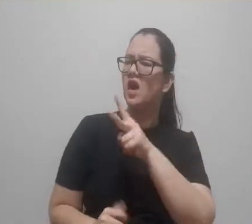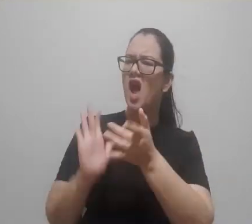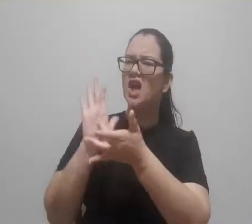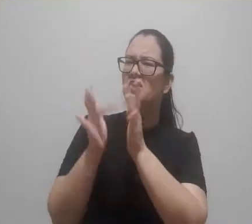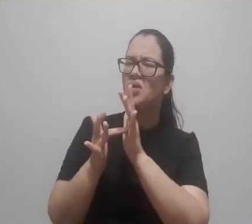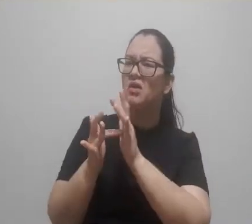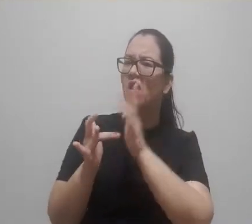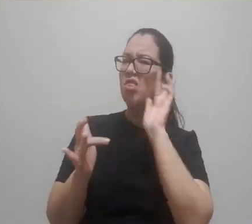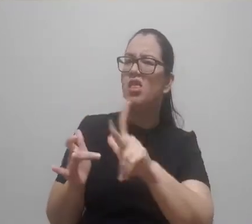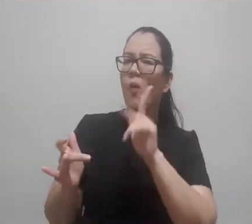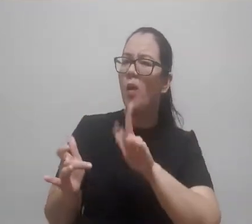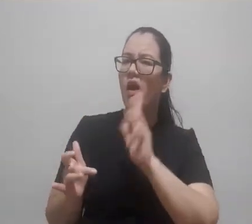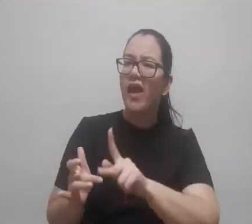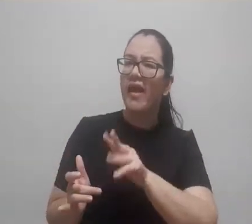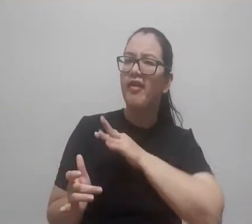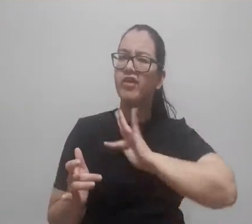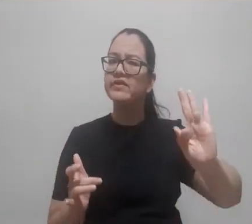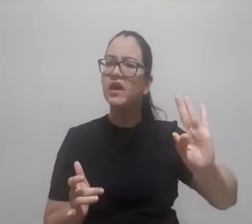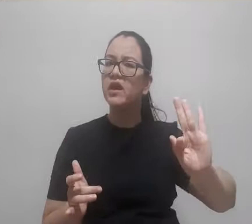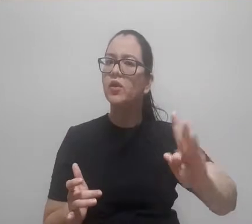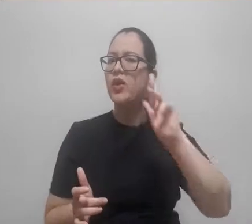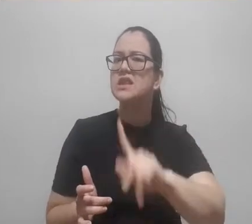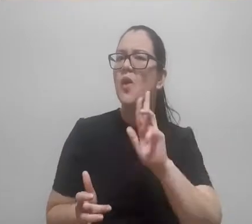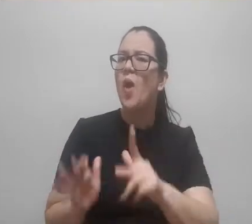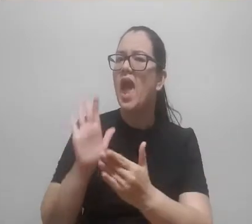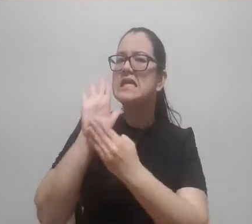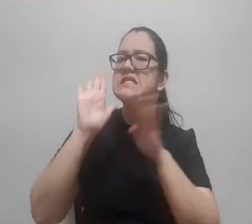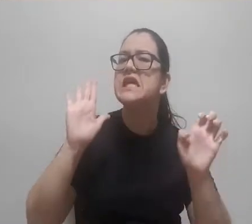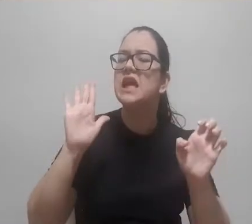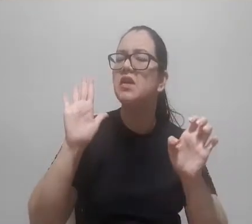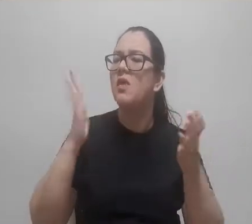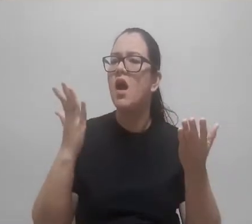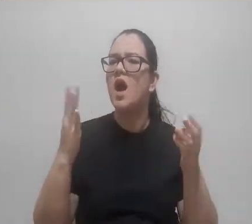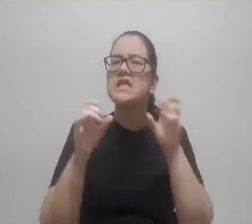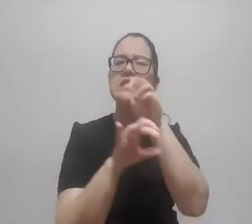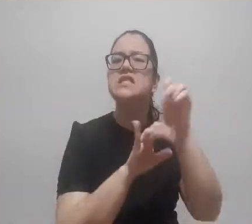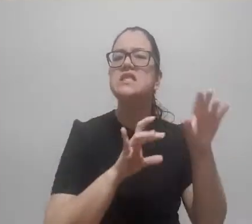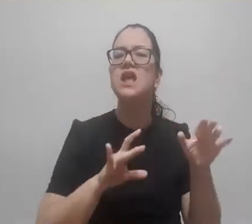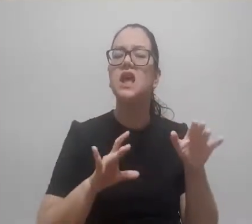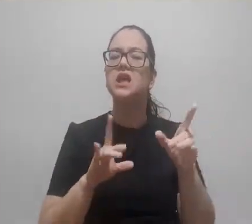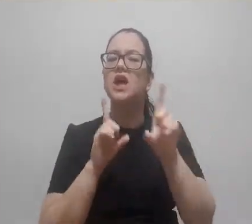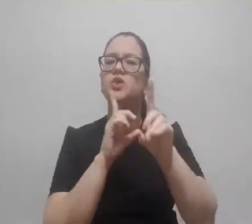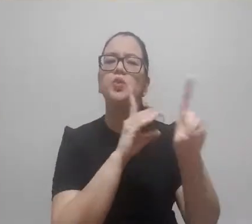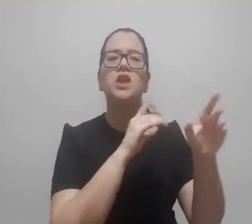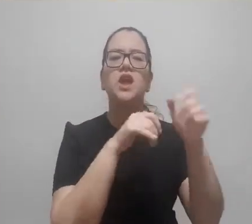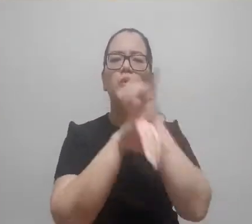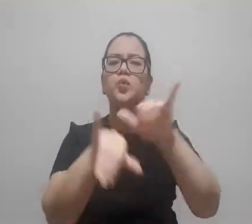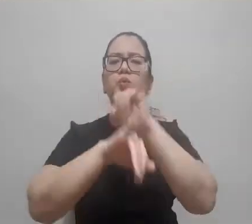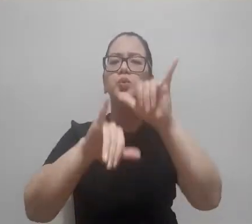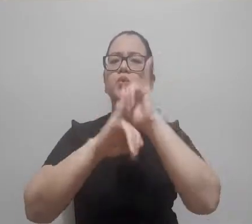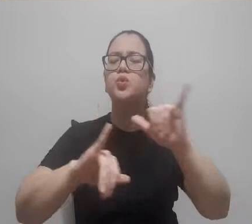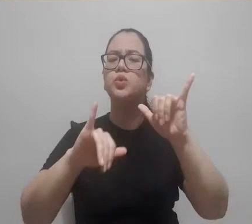cara chega e faz pronunciamentos aqui dogmáticos. Ele traz aqui um ensino